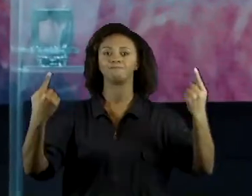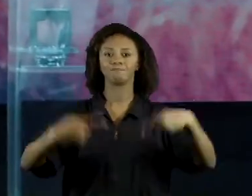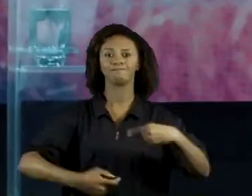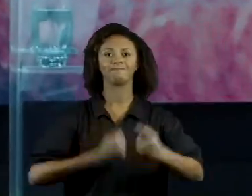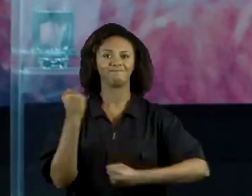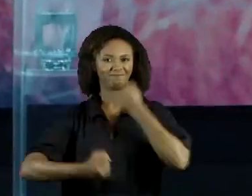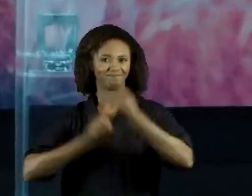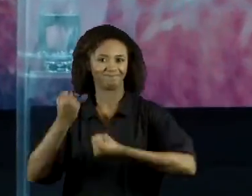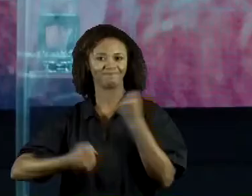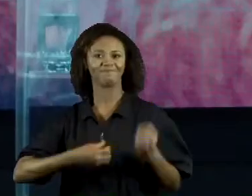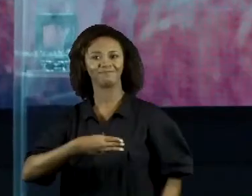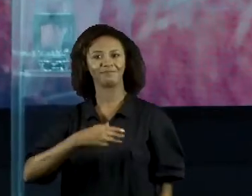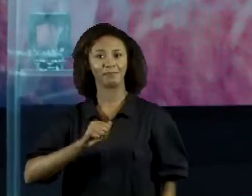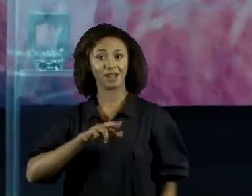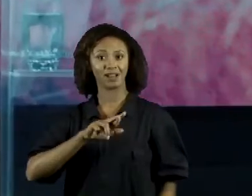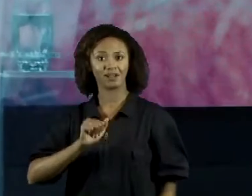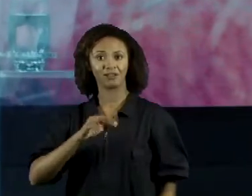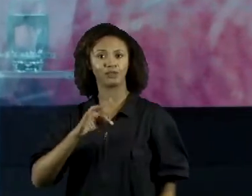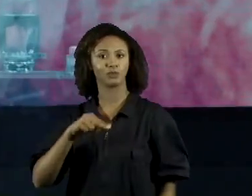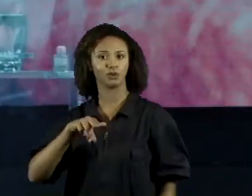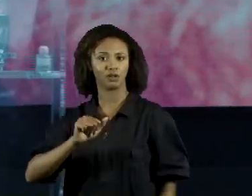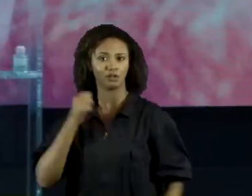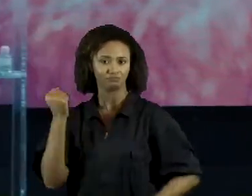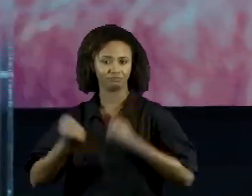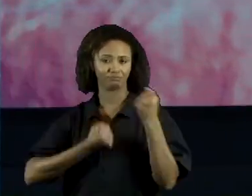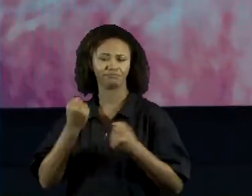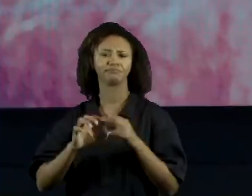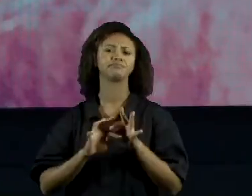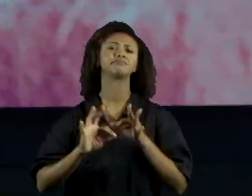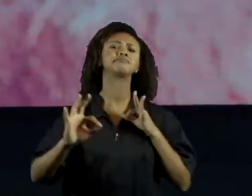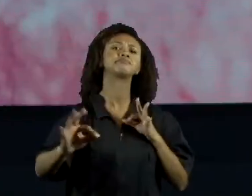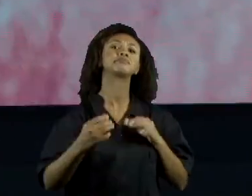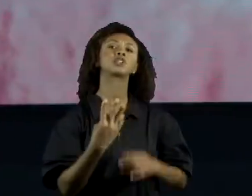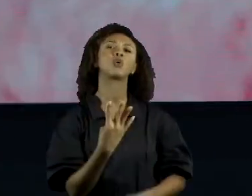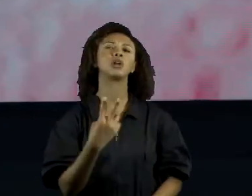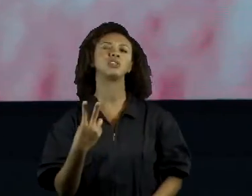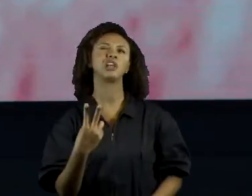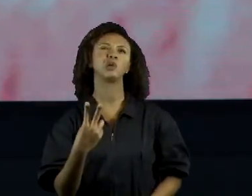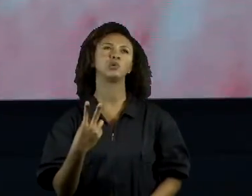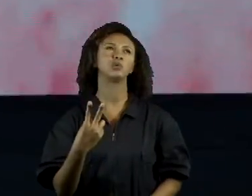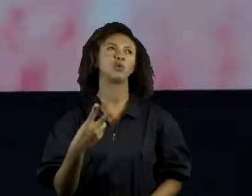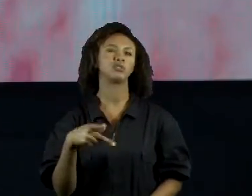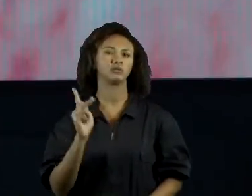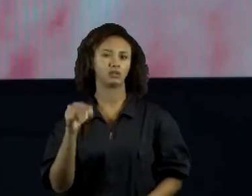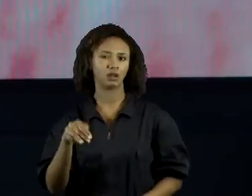A maratona, gente, é uma corrida de 42 quilômetros, é alguma coisa aí.